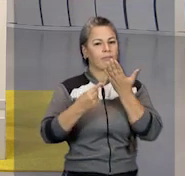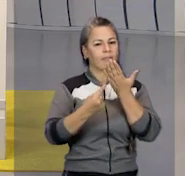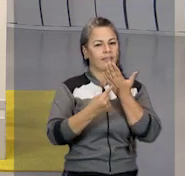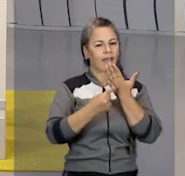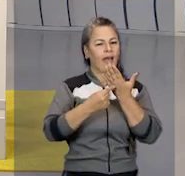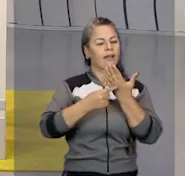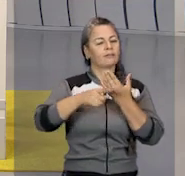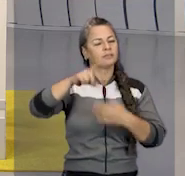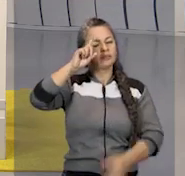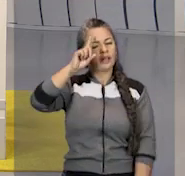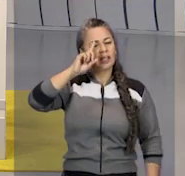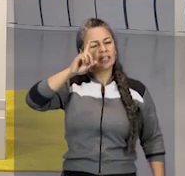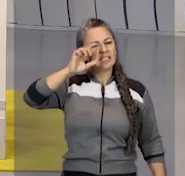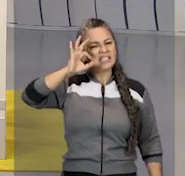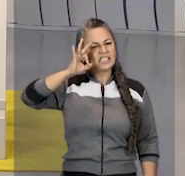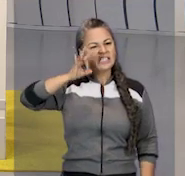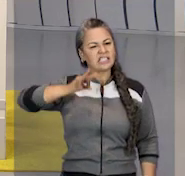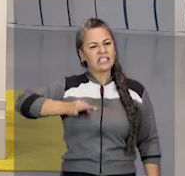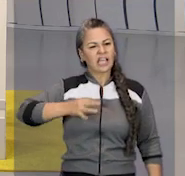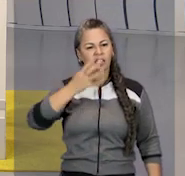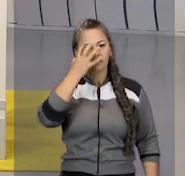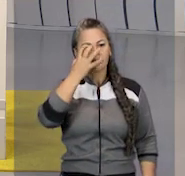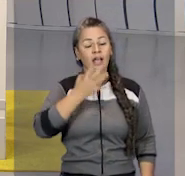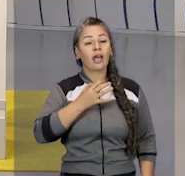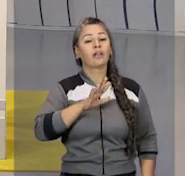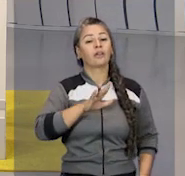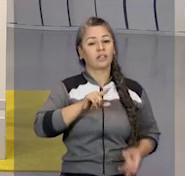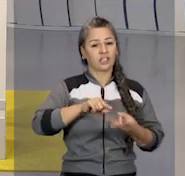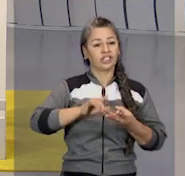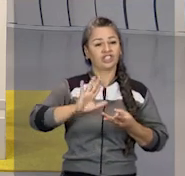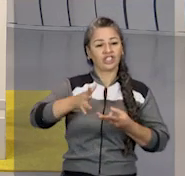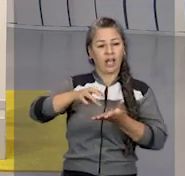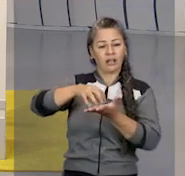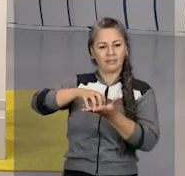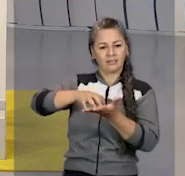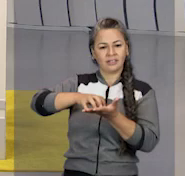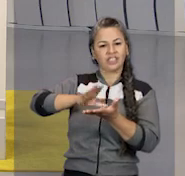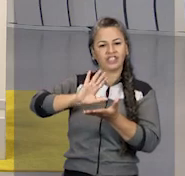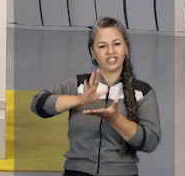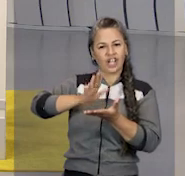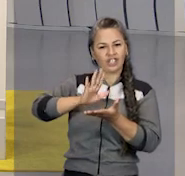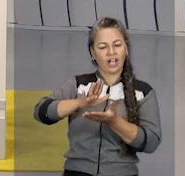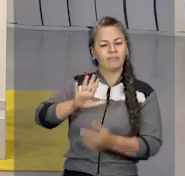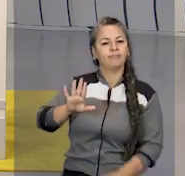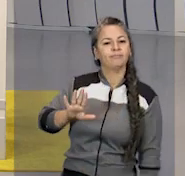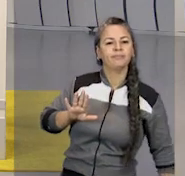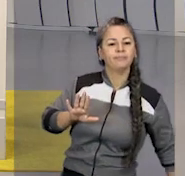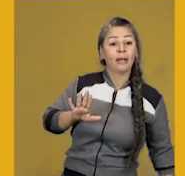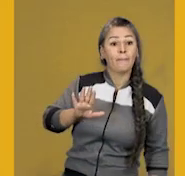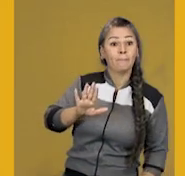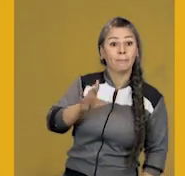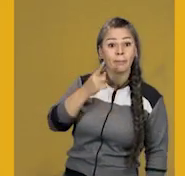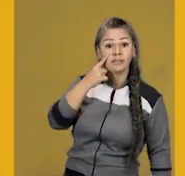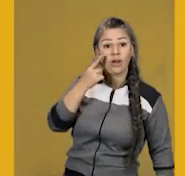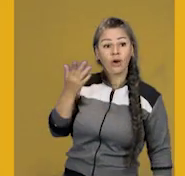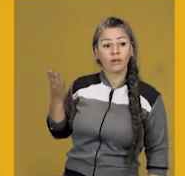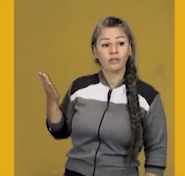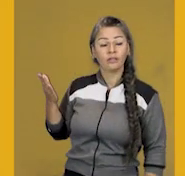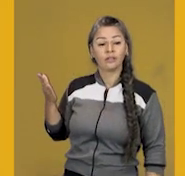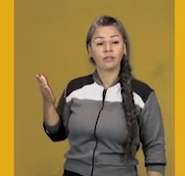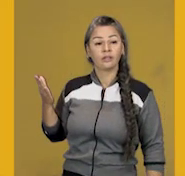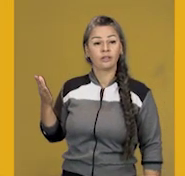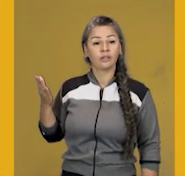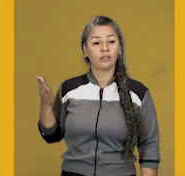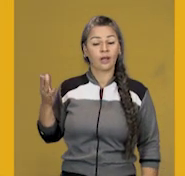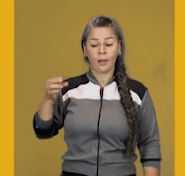com as atividades físicas, né? E a gelatina a gente já viu. E aí, olha que coisa interessante. A